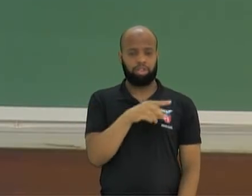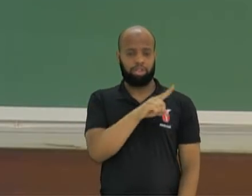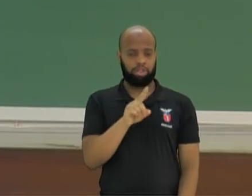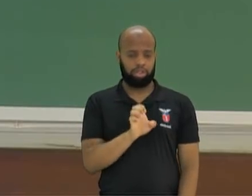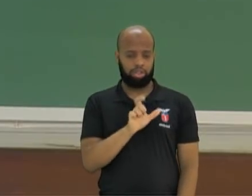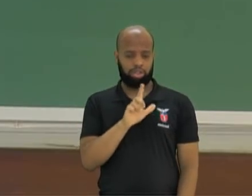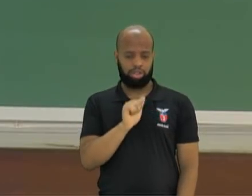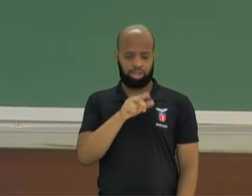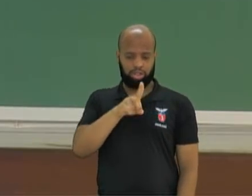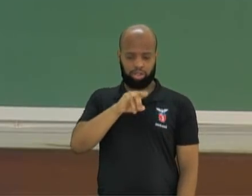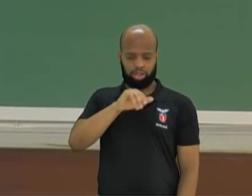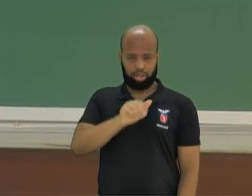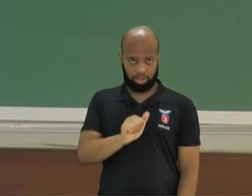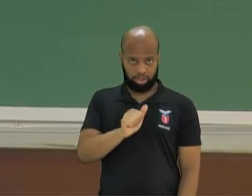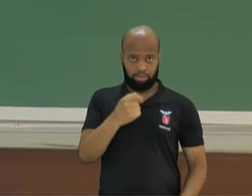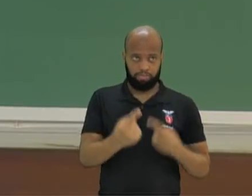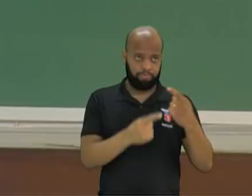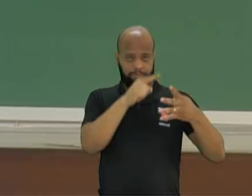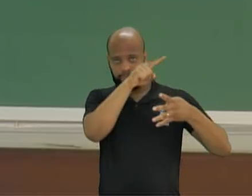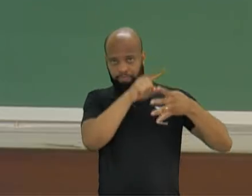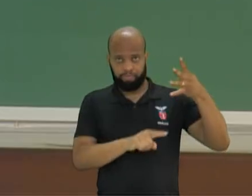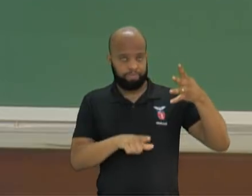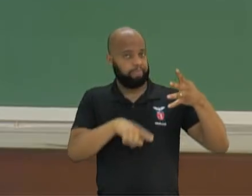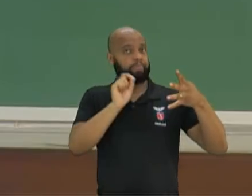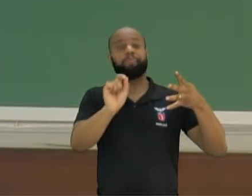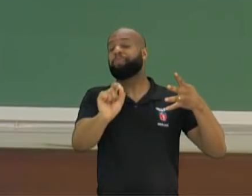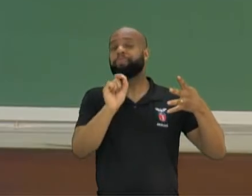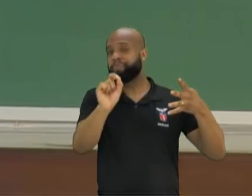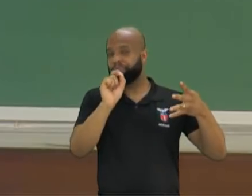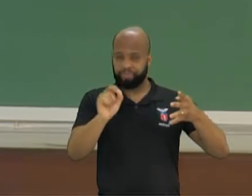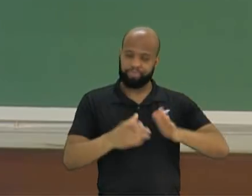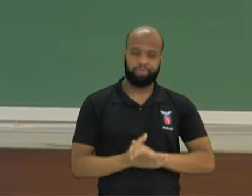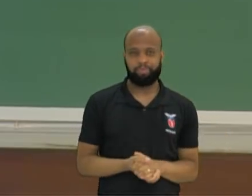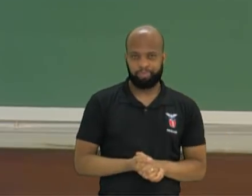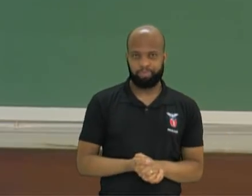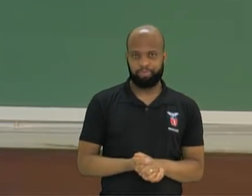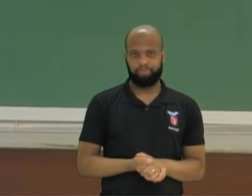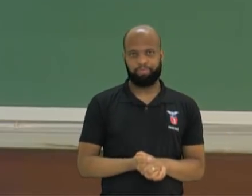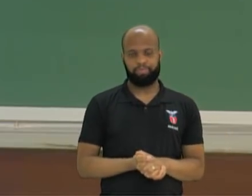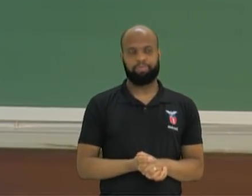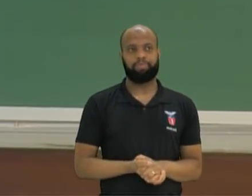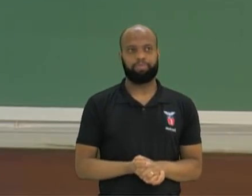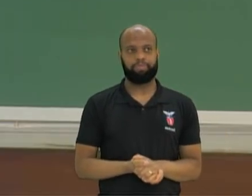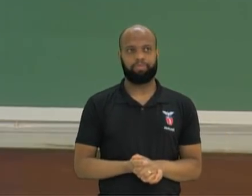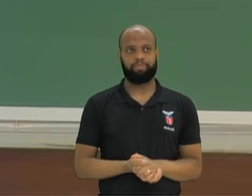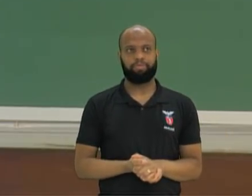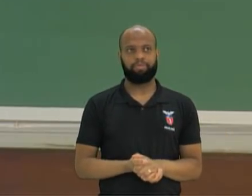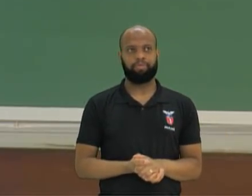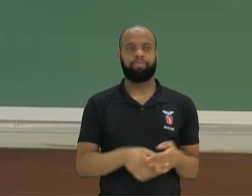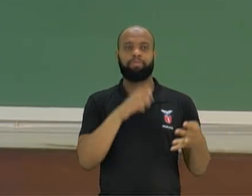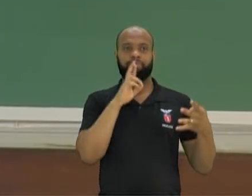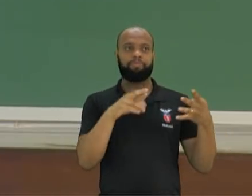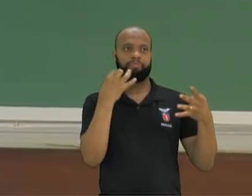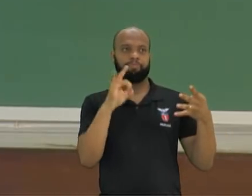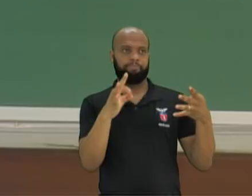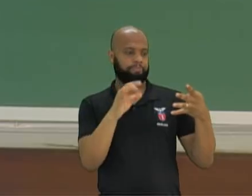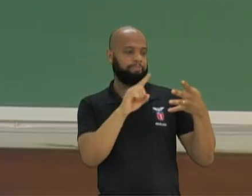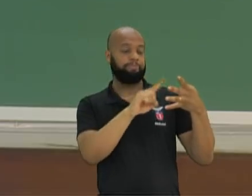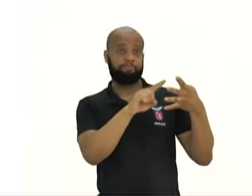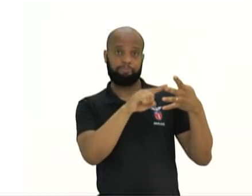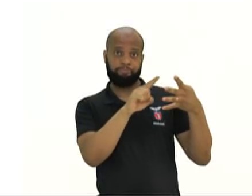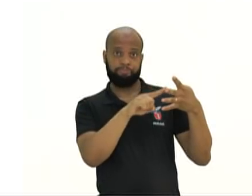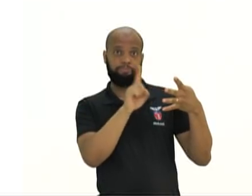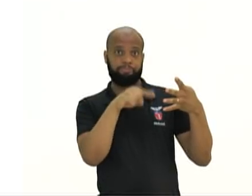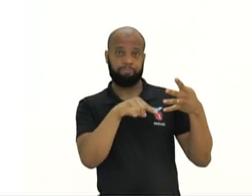A. Letra B, Auckland. Letra C, Rotorua ou D, Queenstown. Fácil, a gente acabou de ver a cidade